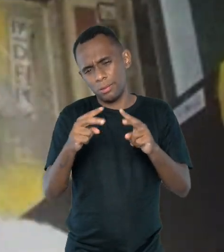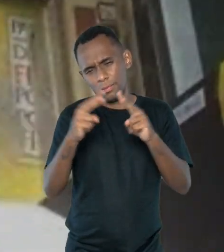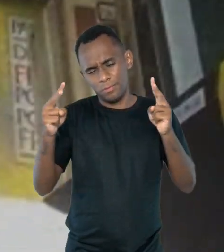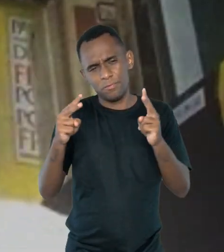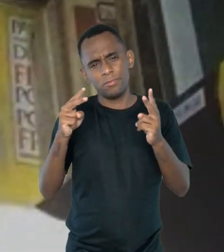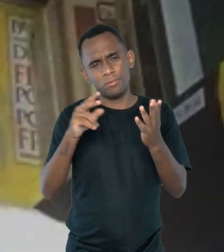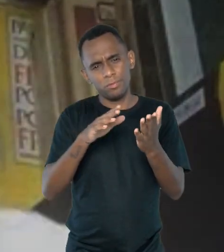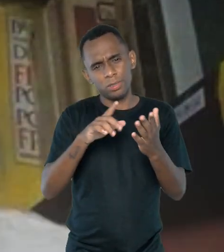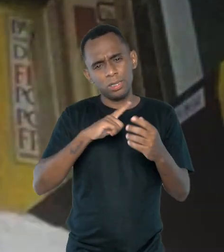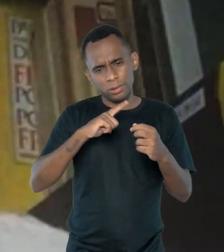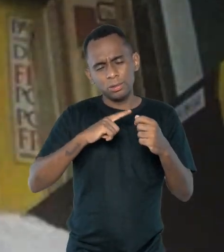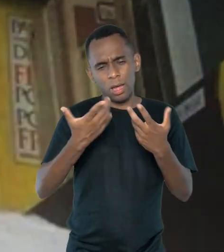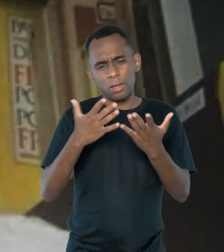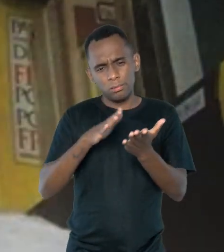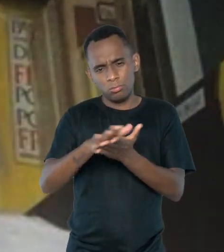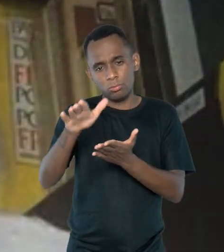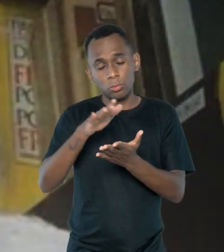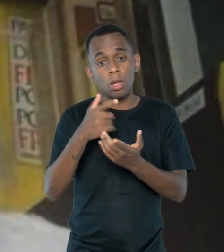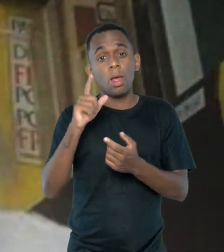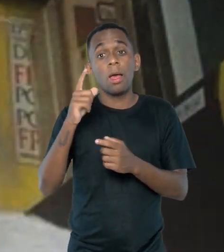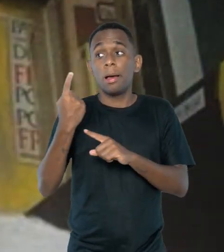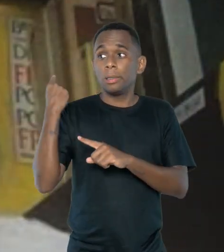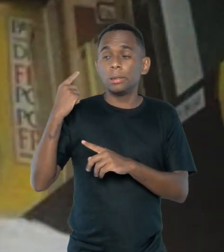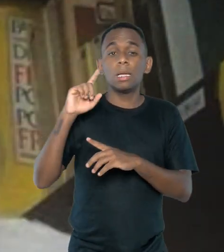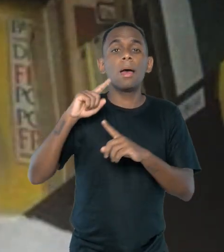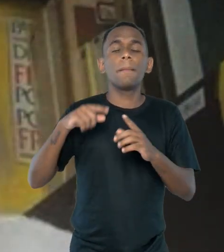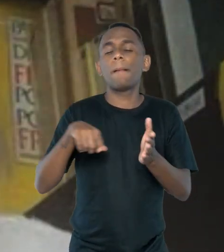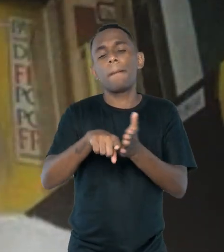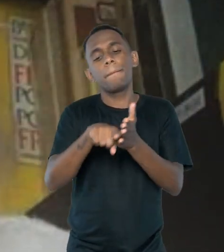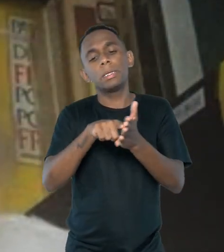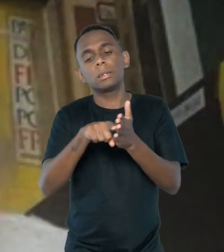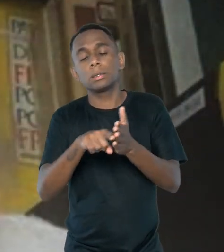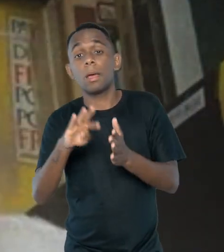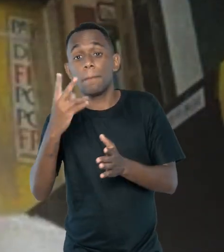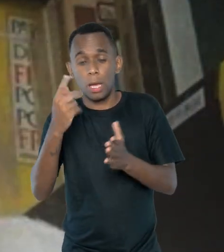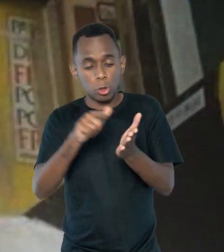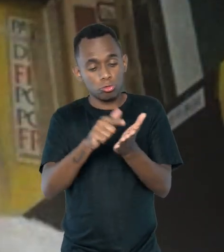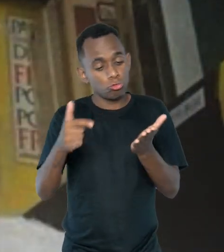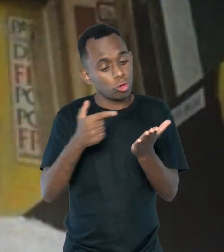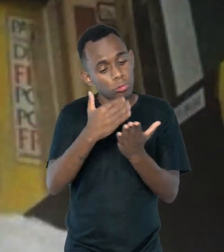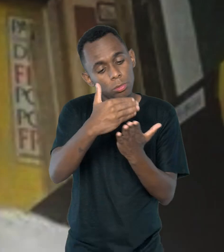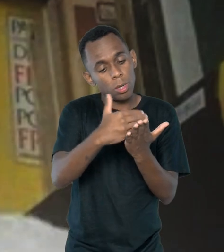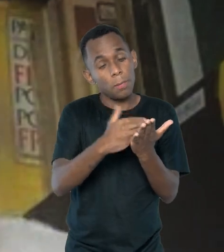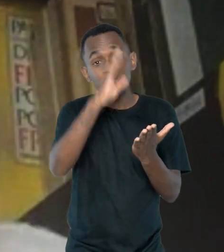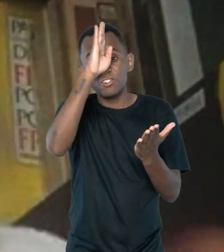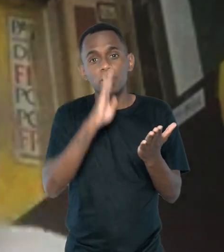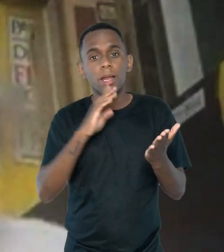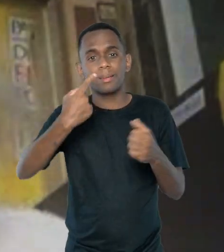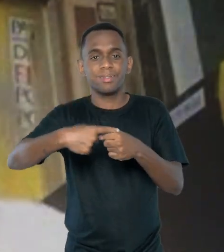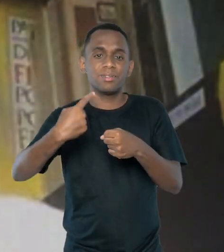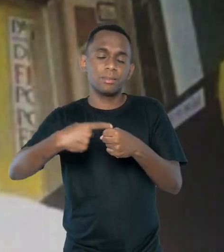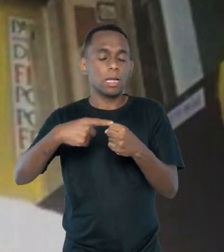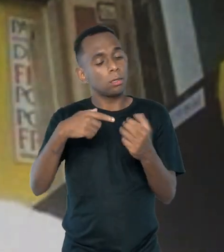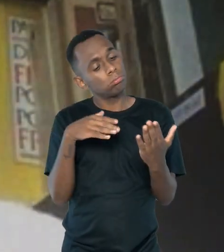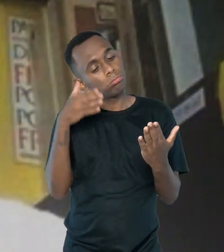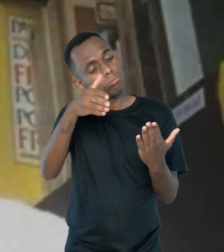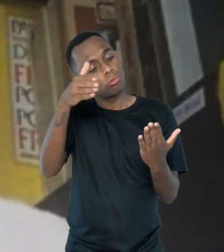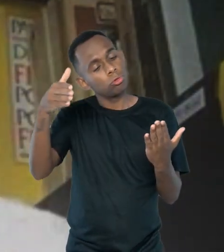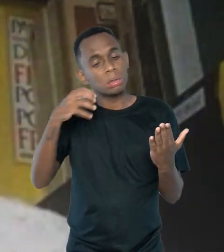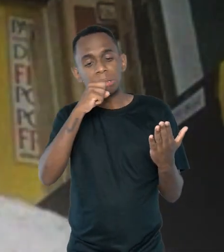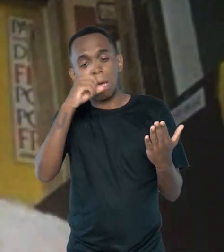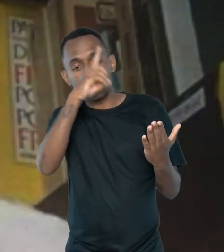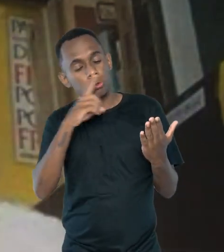jornais digitais nas escolas, antes tinham jornais impressos. E eles iam pesquisar no Jornal de Belo Horizonte a programação gratuita da